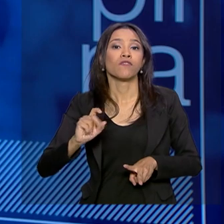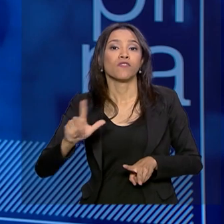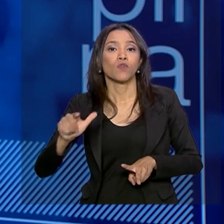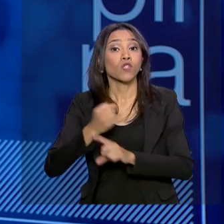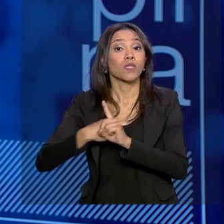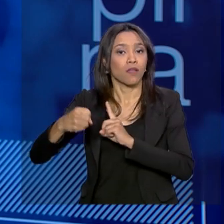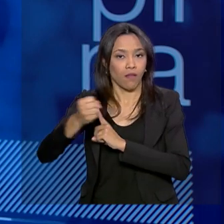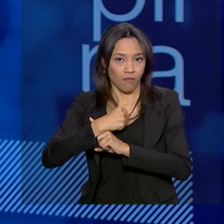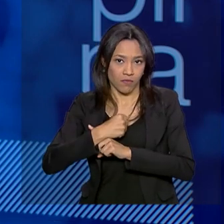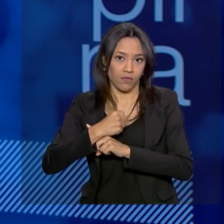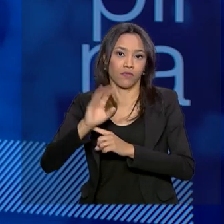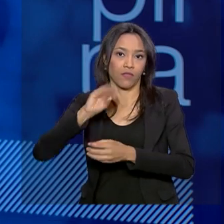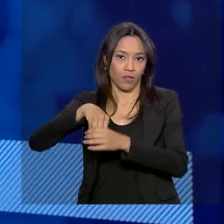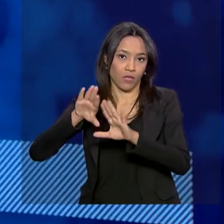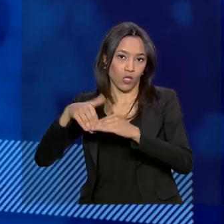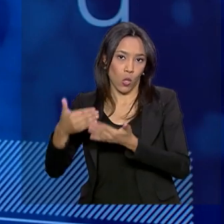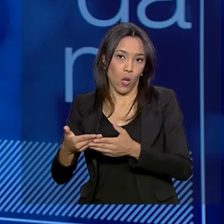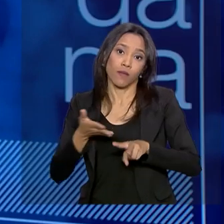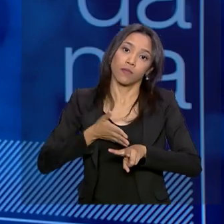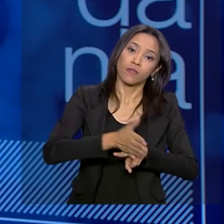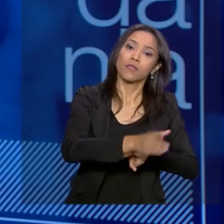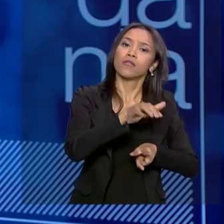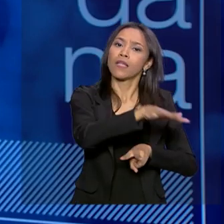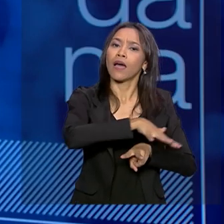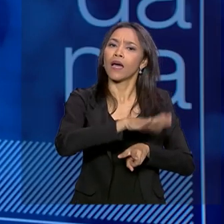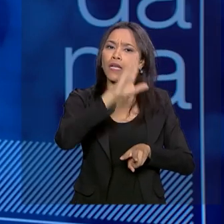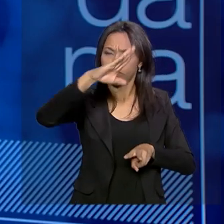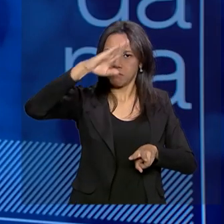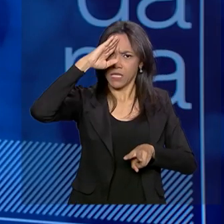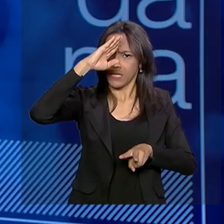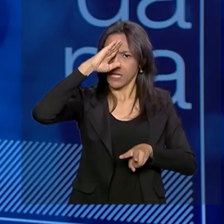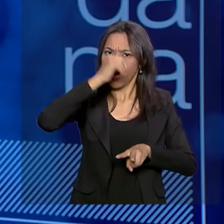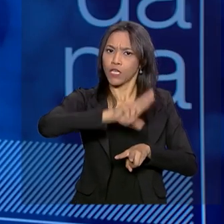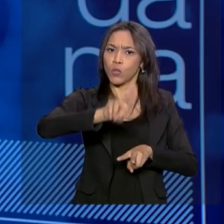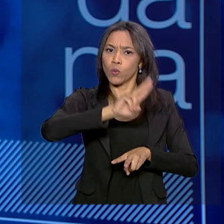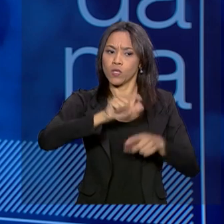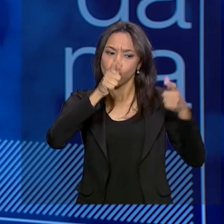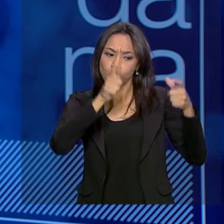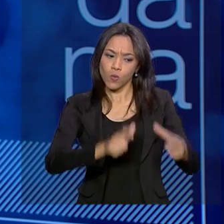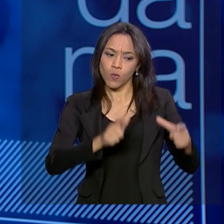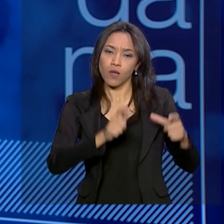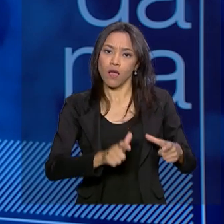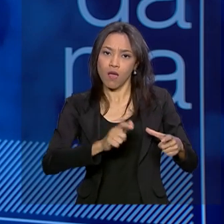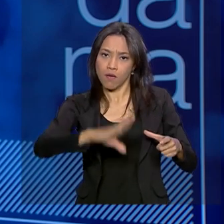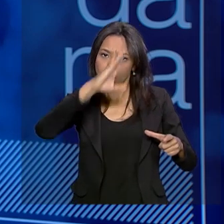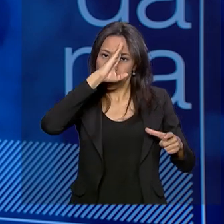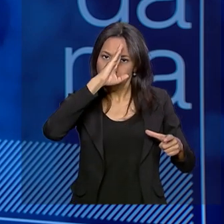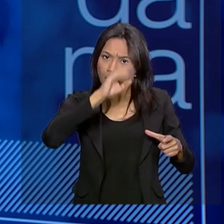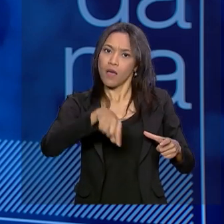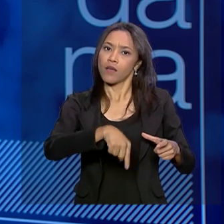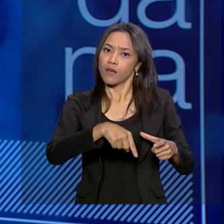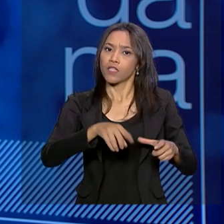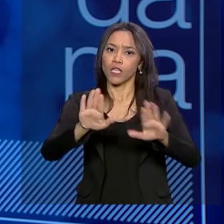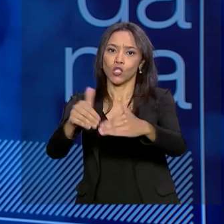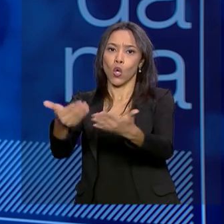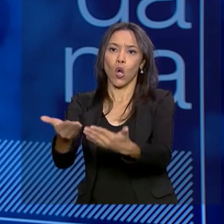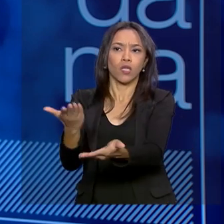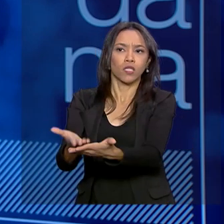do contraturno escolar. A vertente militar, que utiliza as instalações militares para o contraturno escolar, também que é chamado